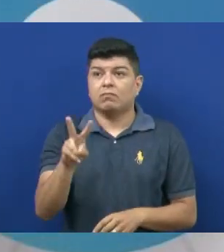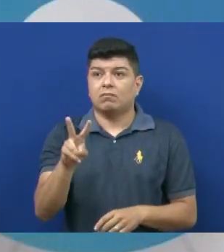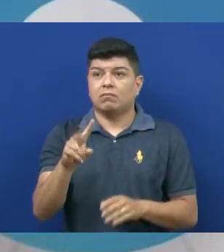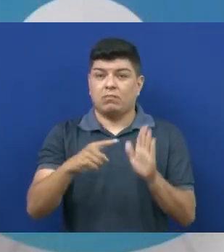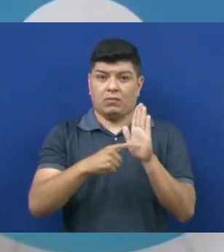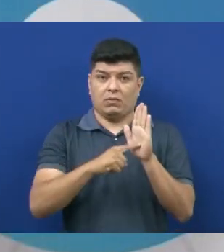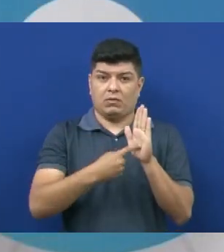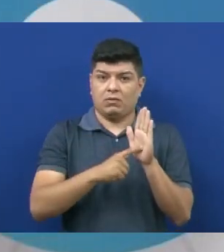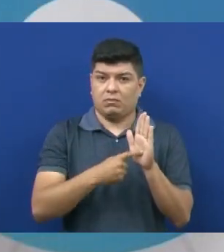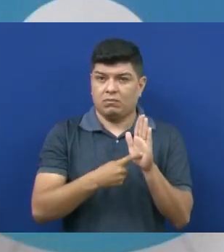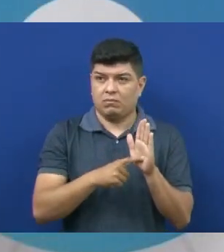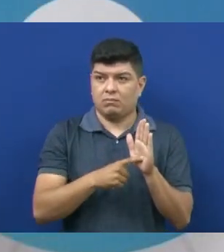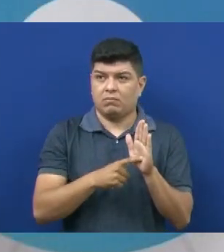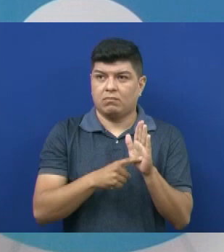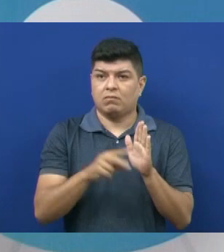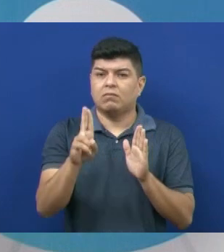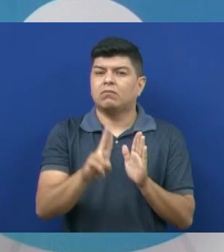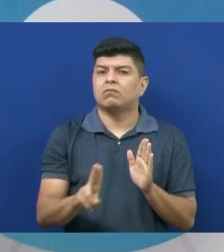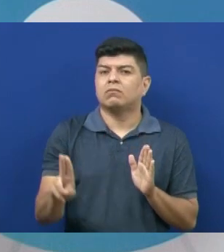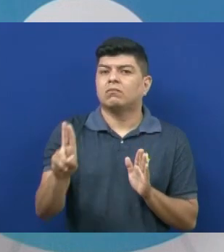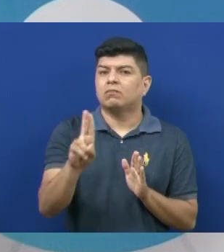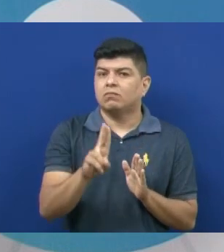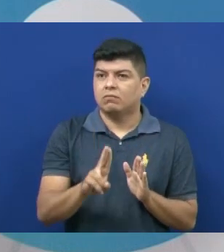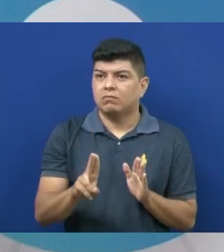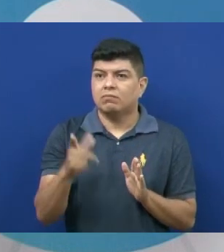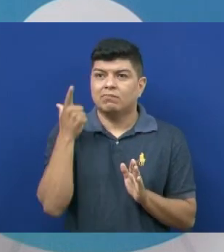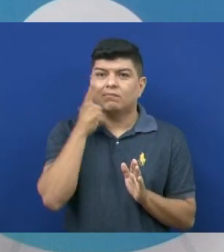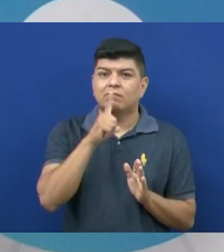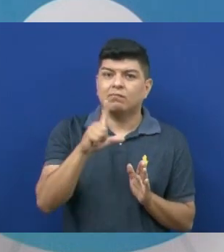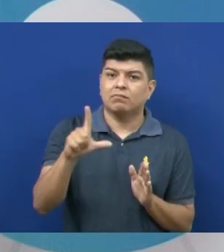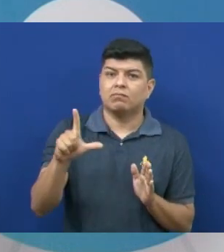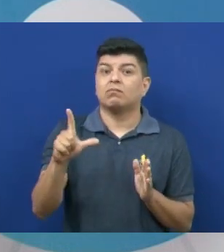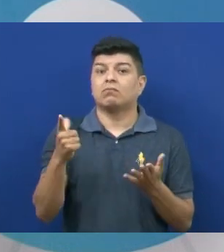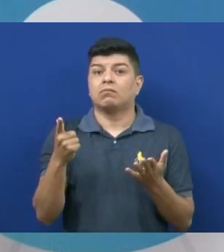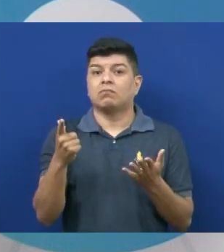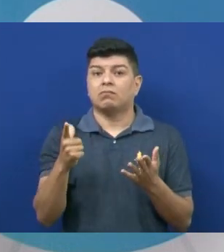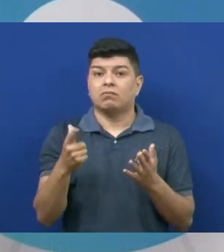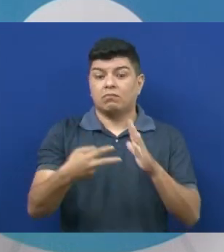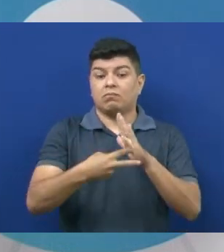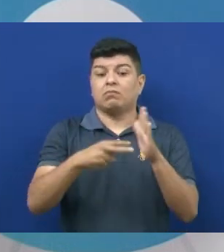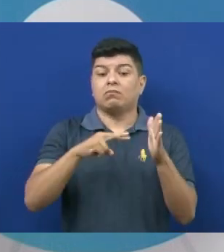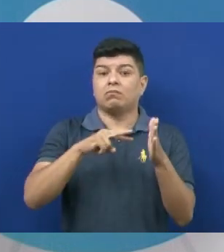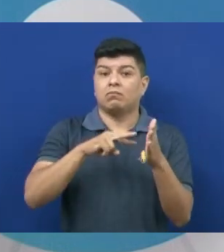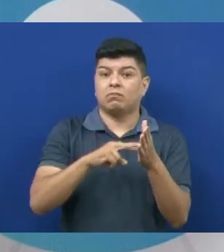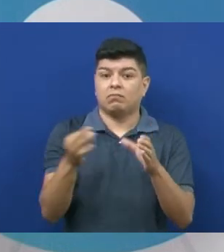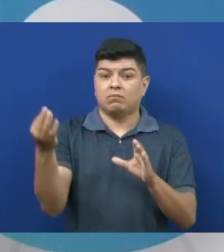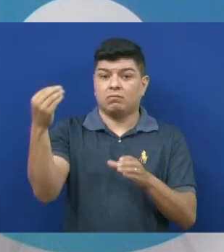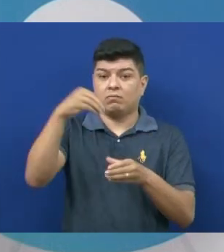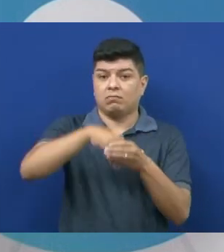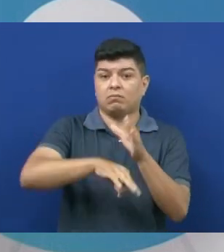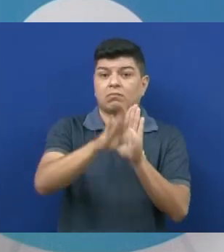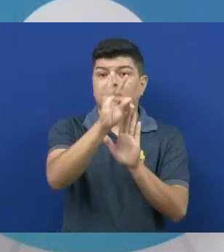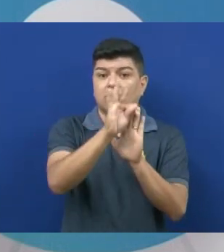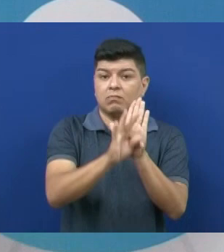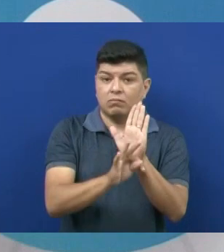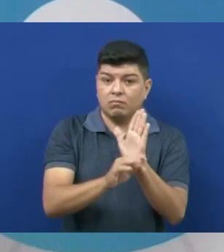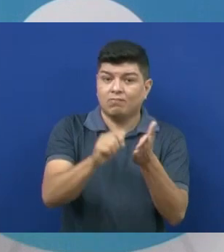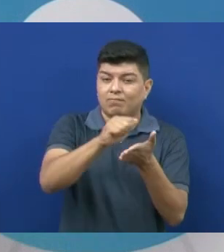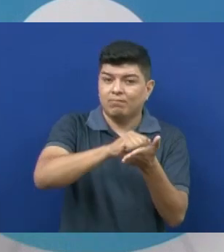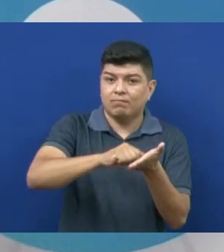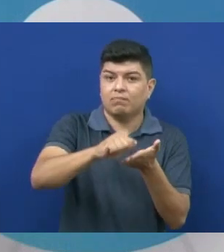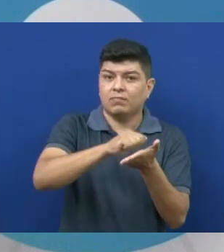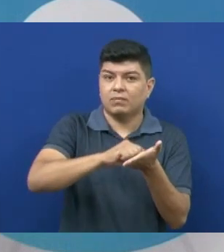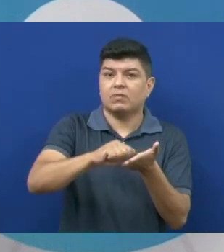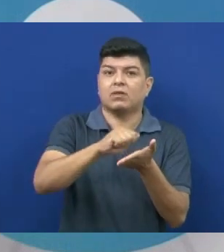a pontuação ela serve para a gente conseguir atribuir significado dentro de um texto escrito,